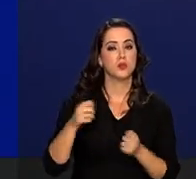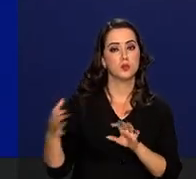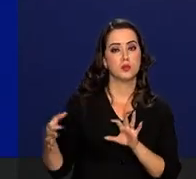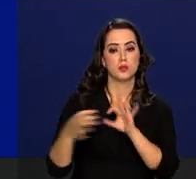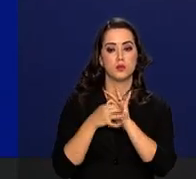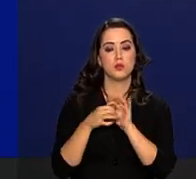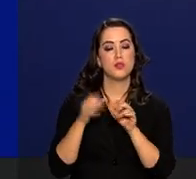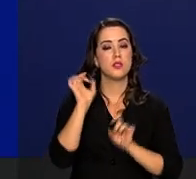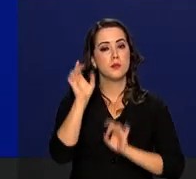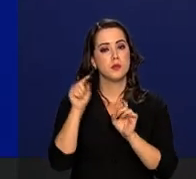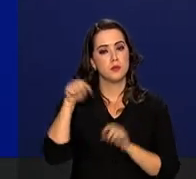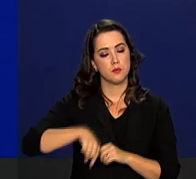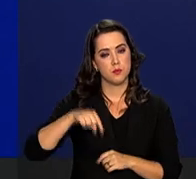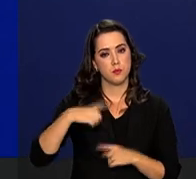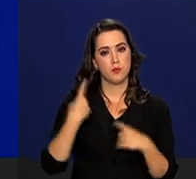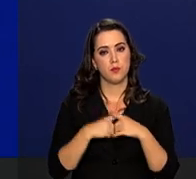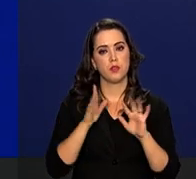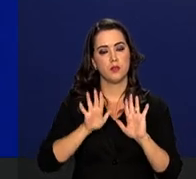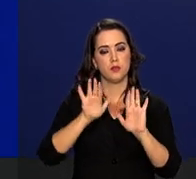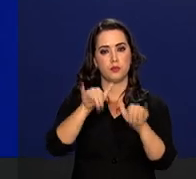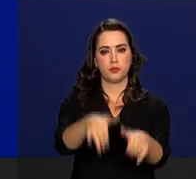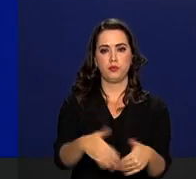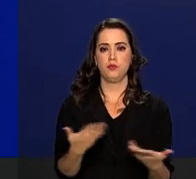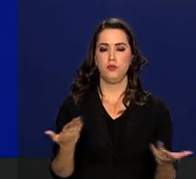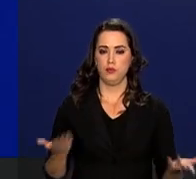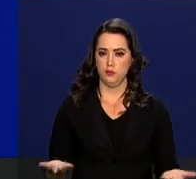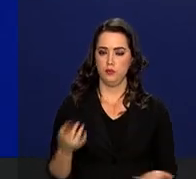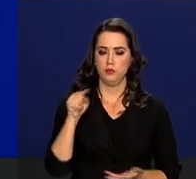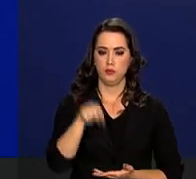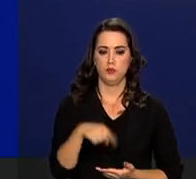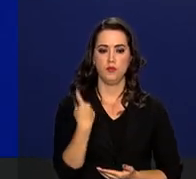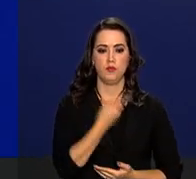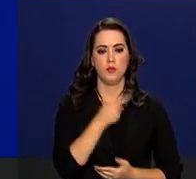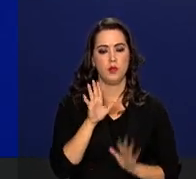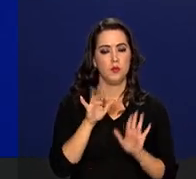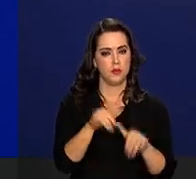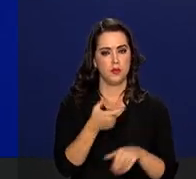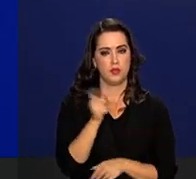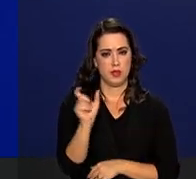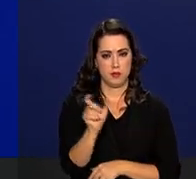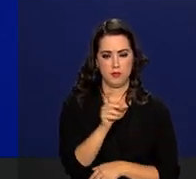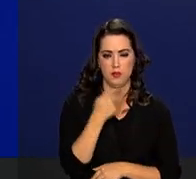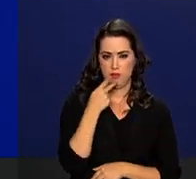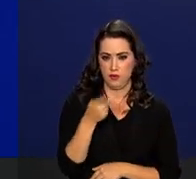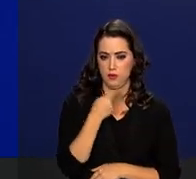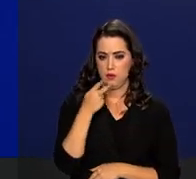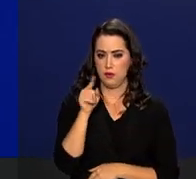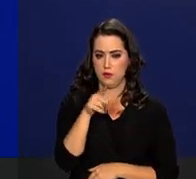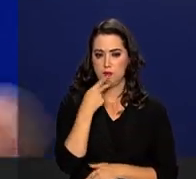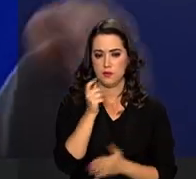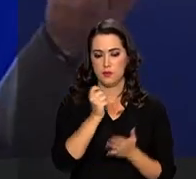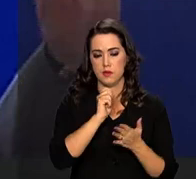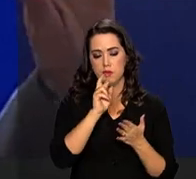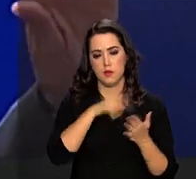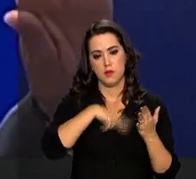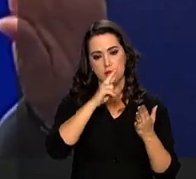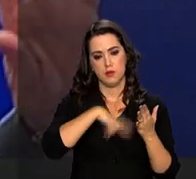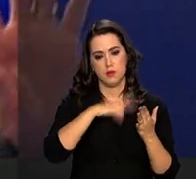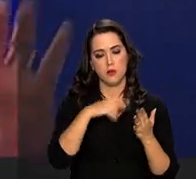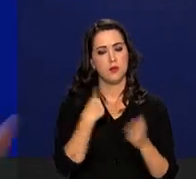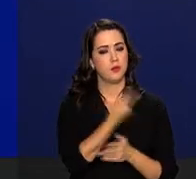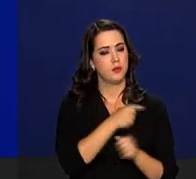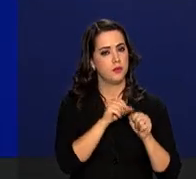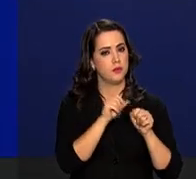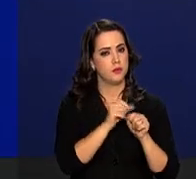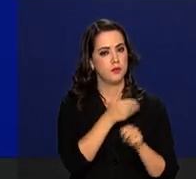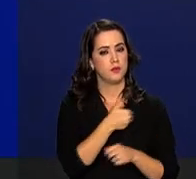aqui, porque ao final, para finalizar as minhas palavras, eu não vou fazer aqui um relatório de tudo que nós fizemos no governo,